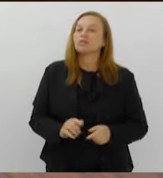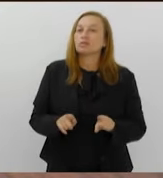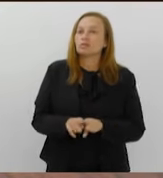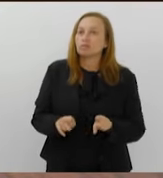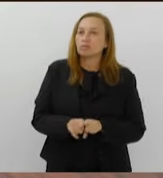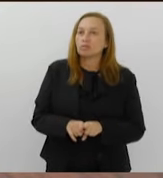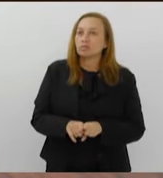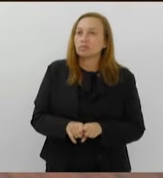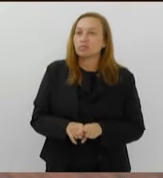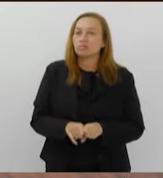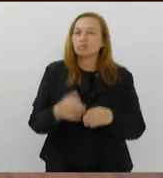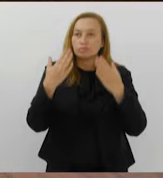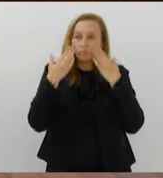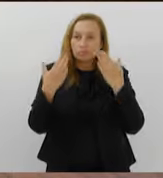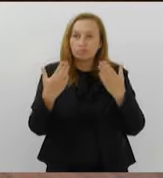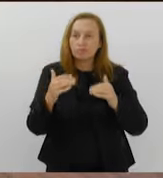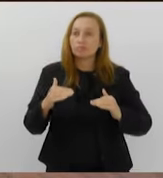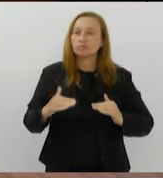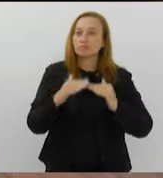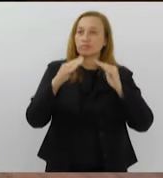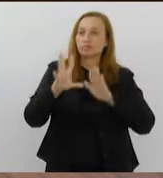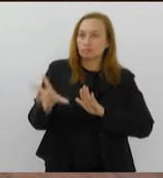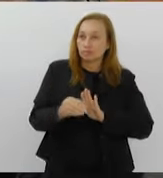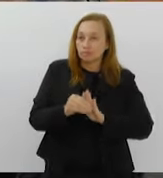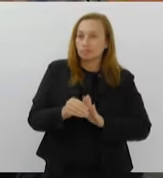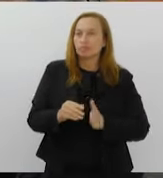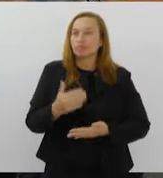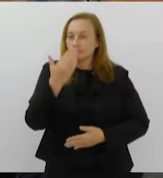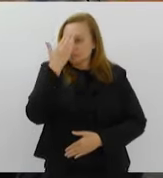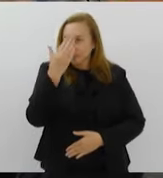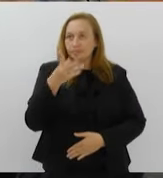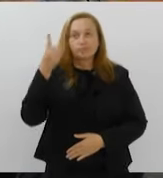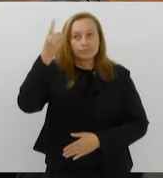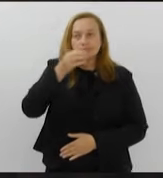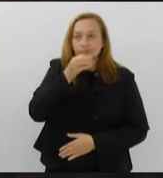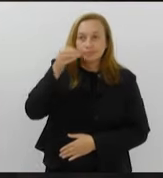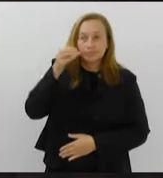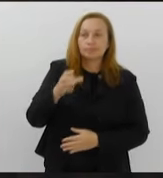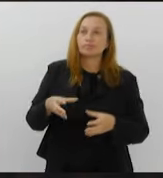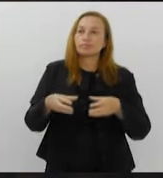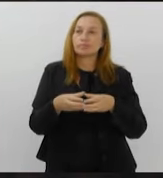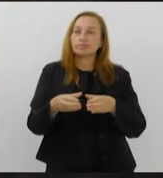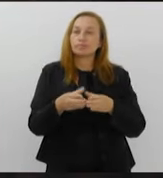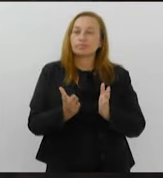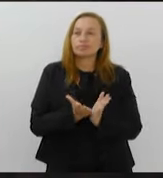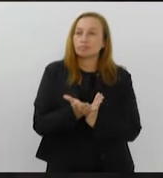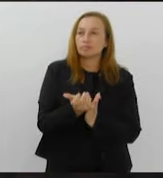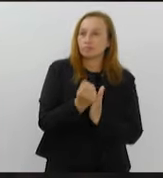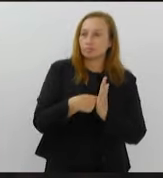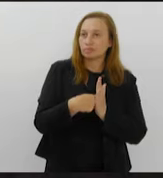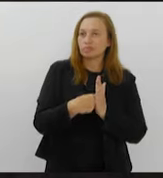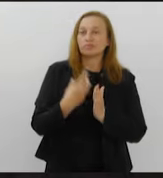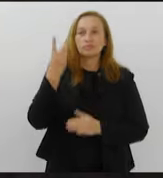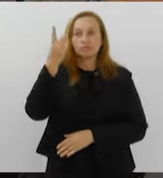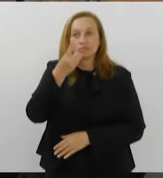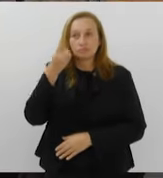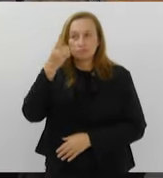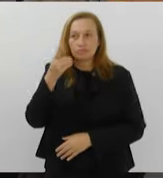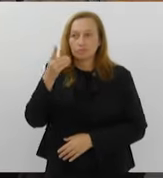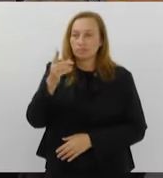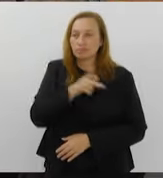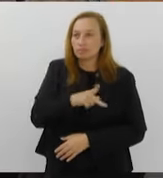também que apresentou favorável com emendas. Muito obrigado, deputada Célia. Pela Comissão de Tributação, deputado presidente Tânio Vieira, por